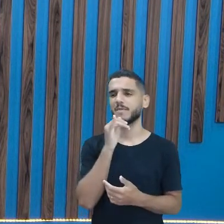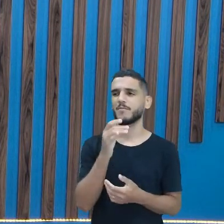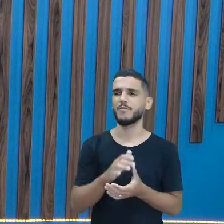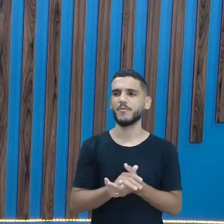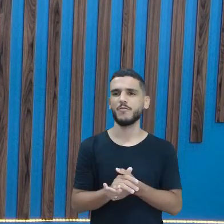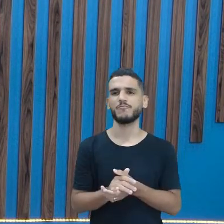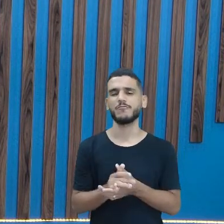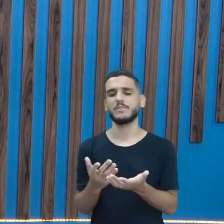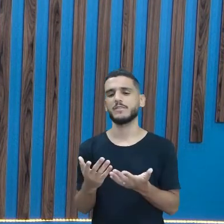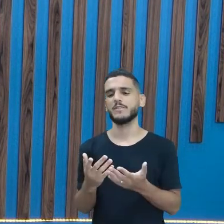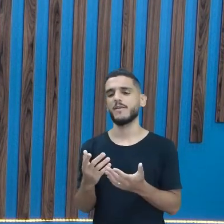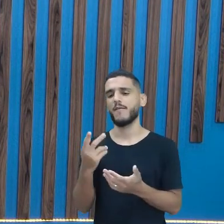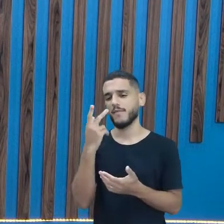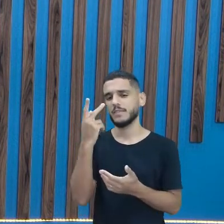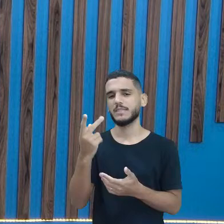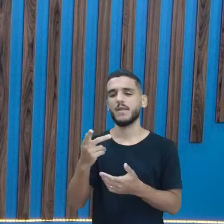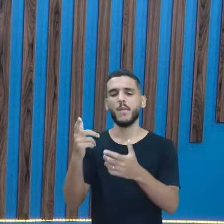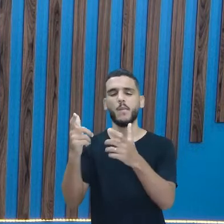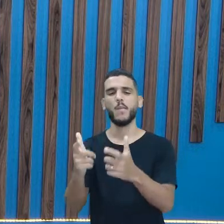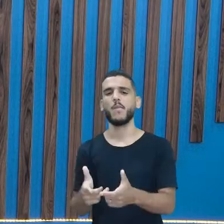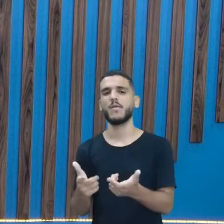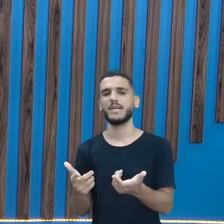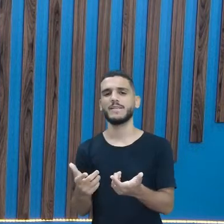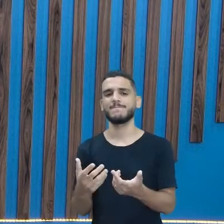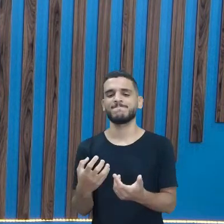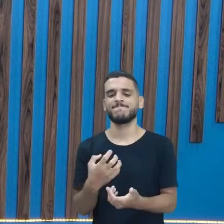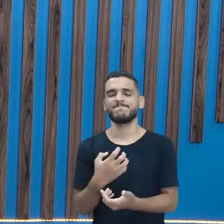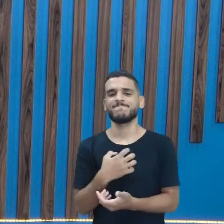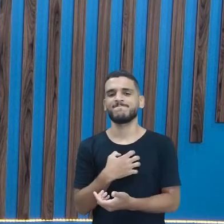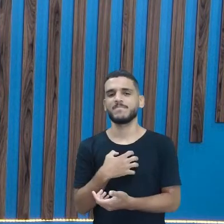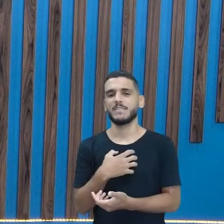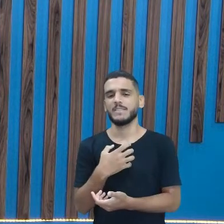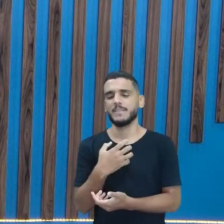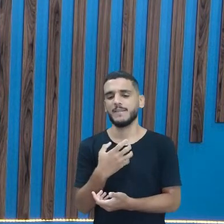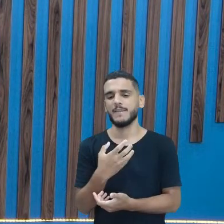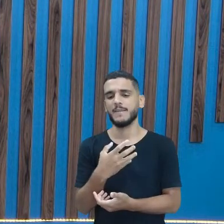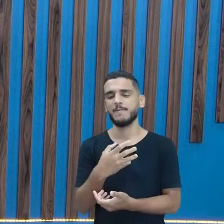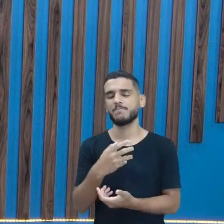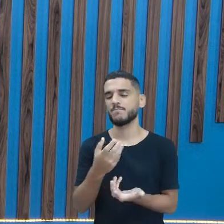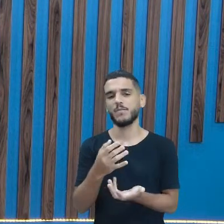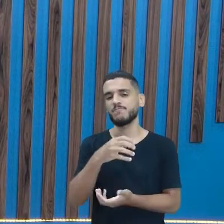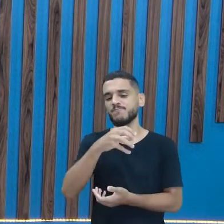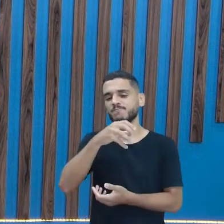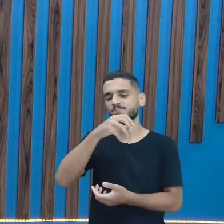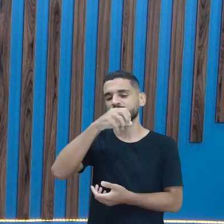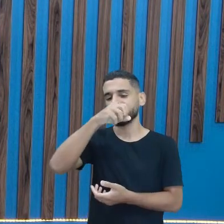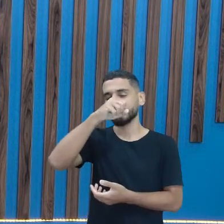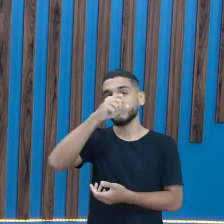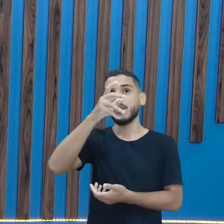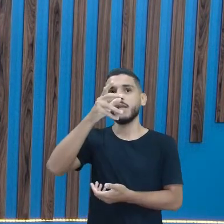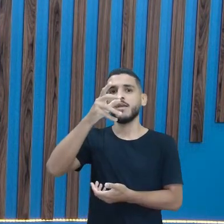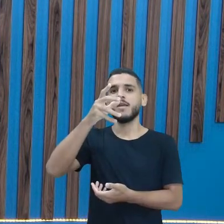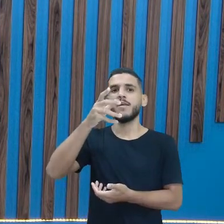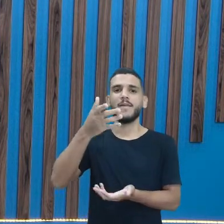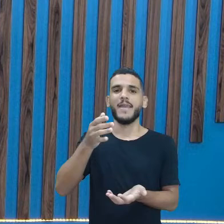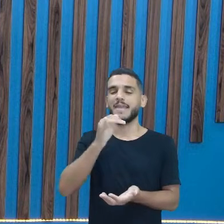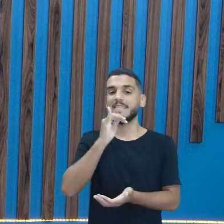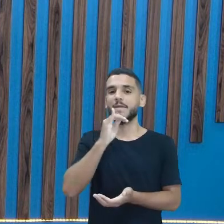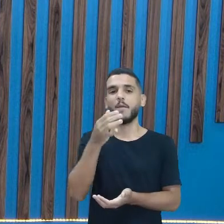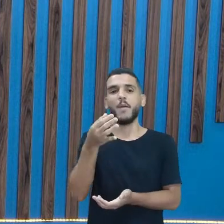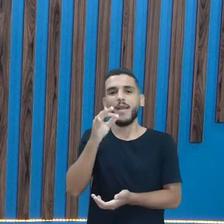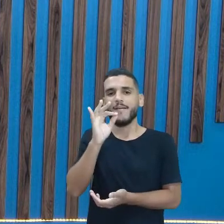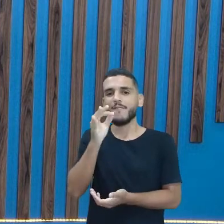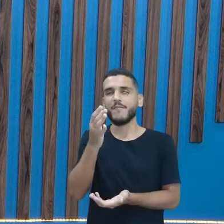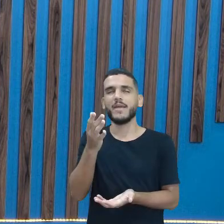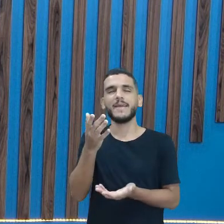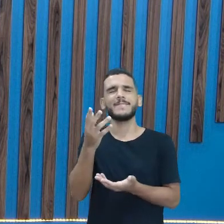e sentir um determinado cheiro, aquele cheirinho de café, e você lembrar de coisas que já aconteceram antes, de